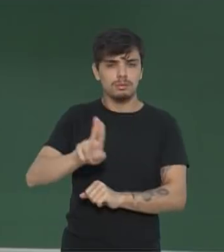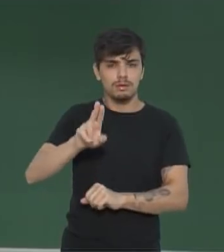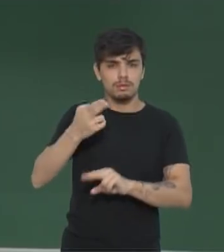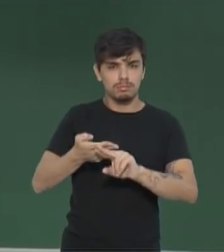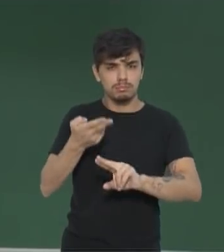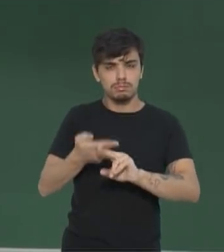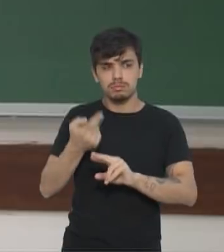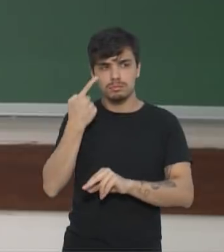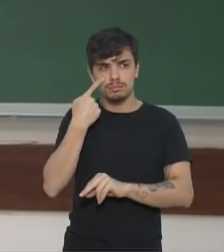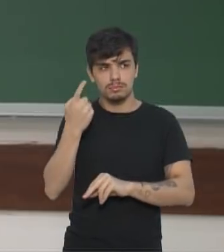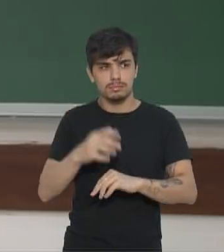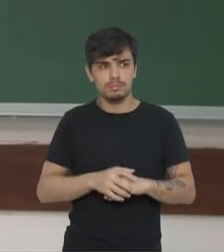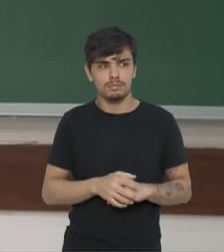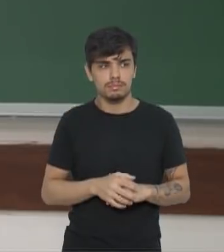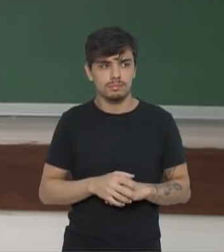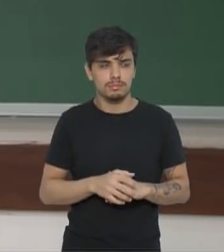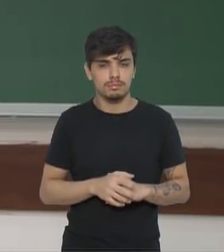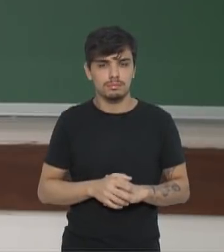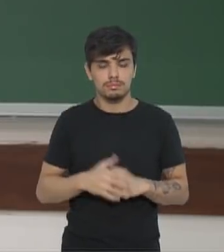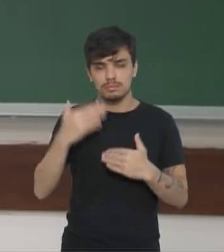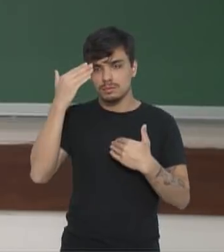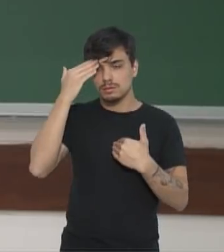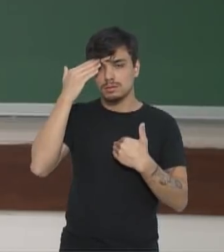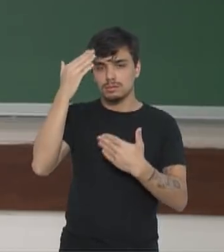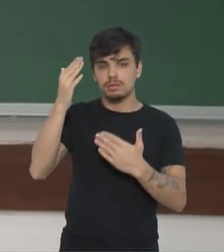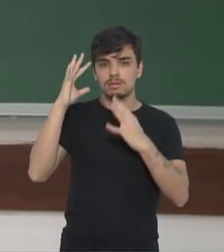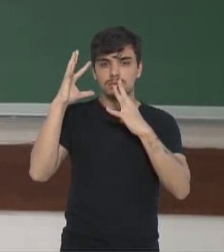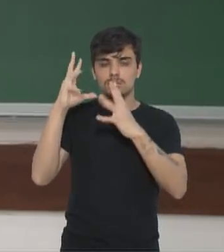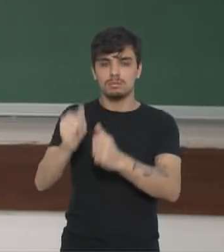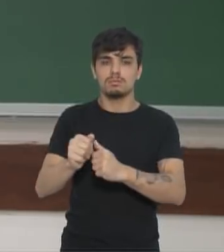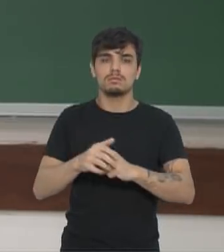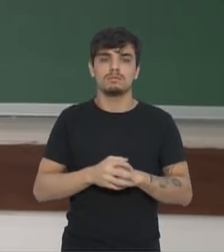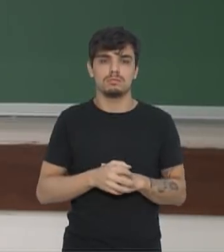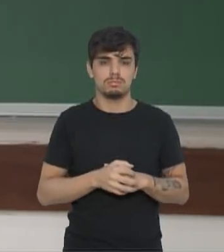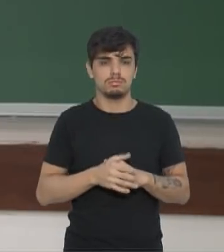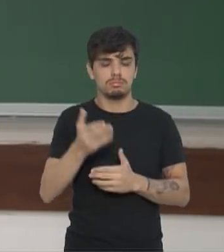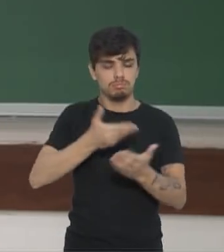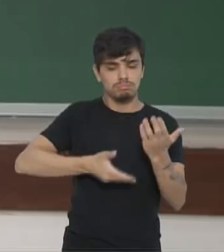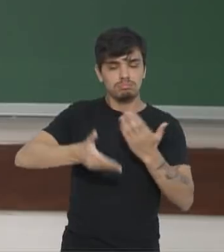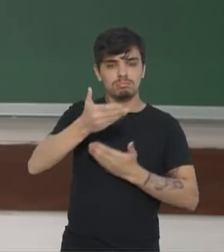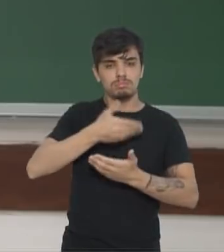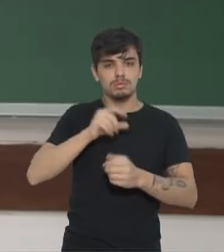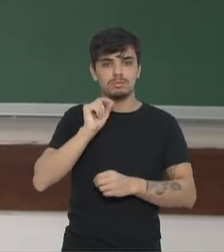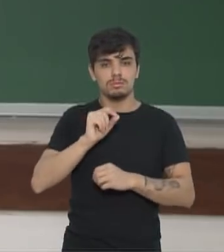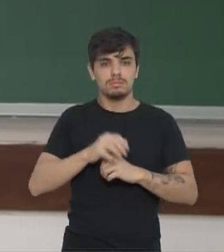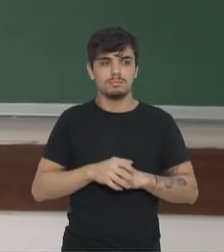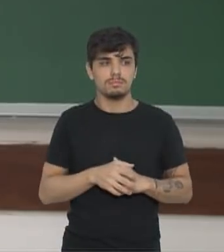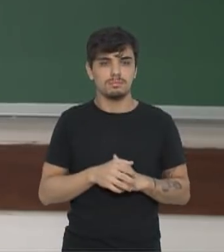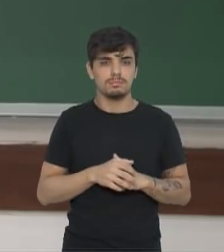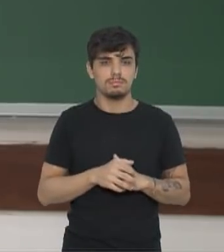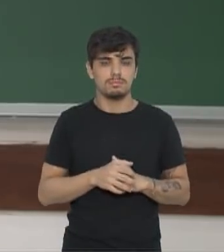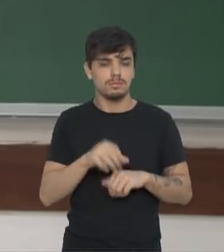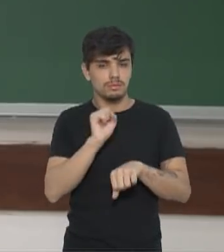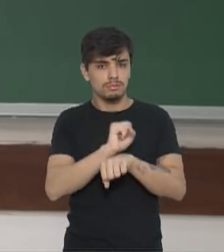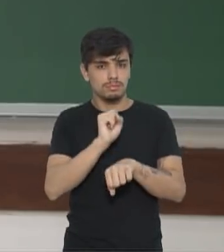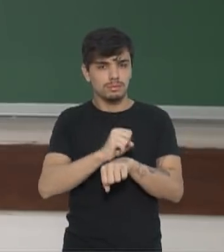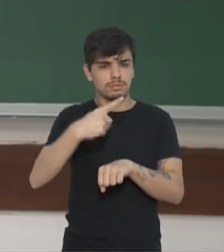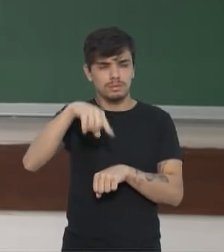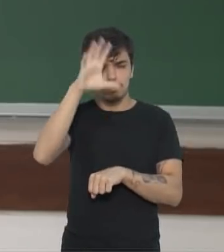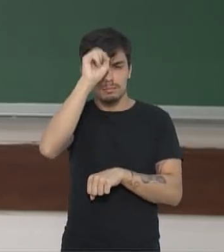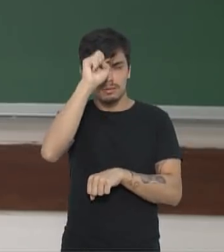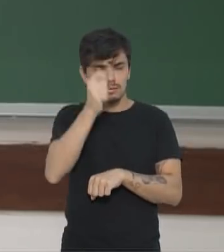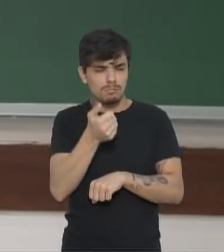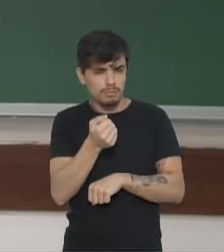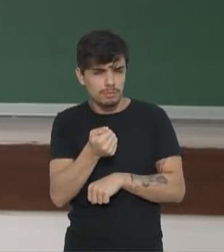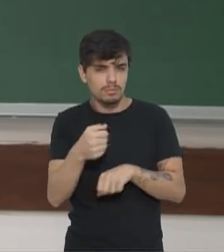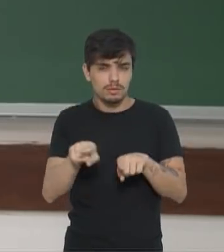utilizamos, só agradecimento a todos vocês que estiveram junto comigo nessa aí. Dizer que, espero que vocês tenham aprendido um pouquinho comigo,